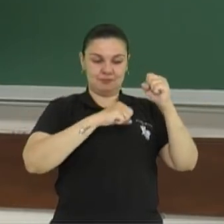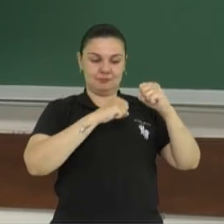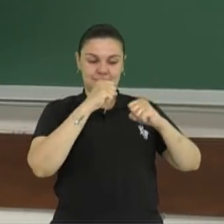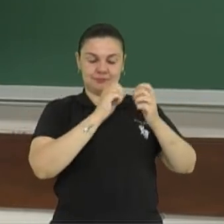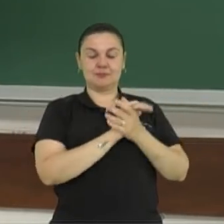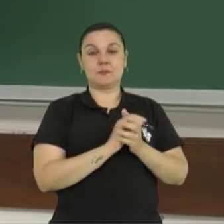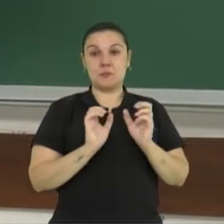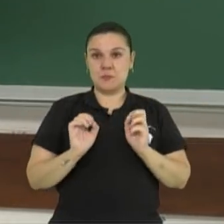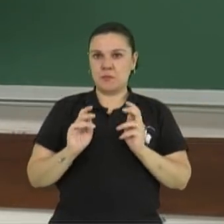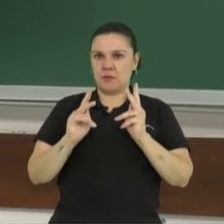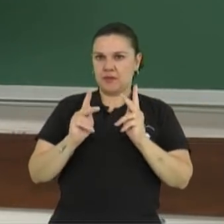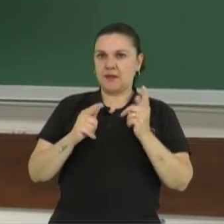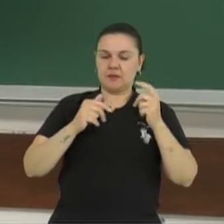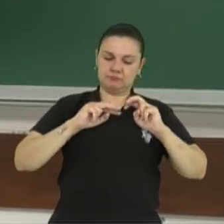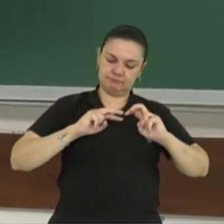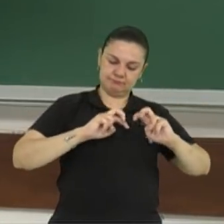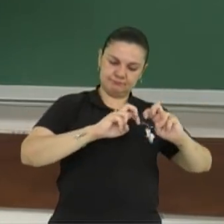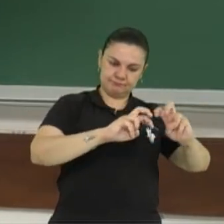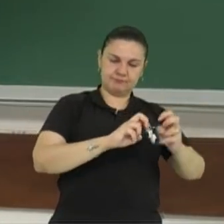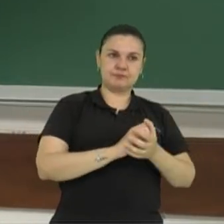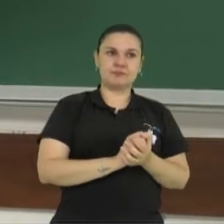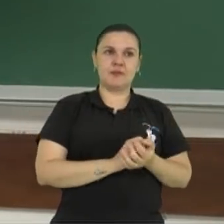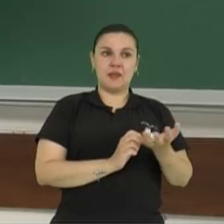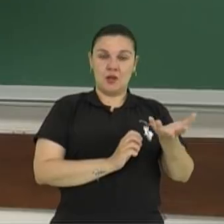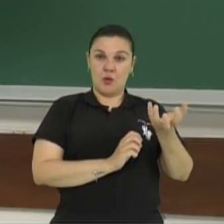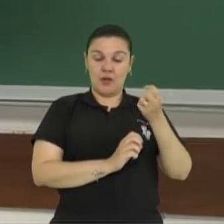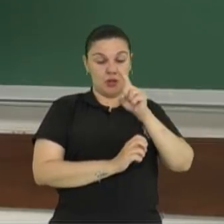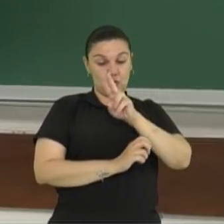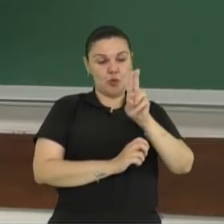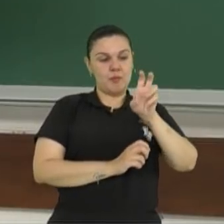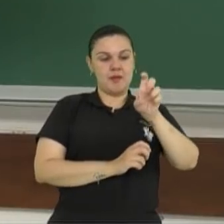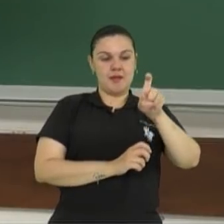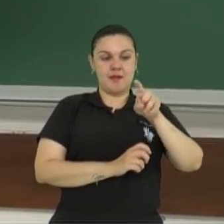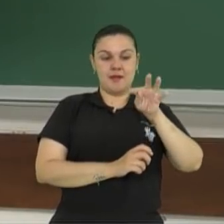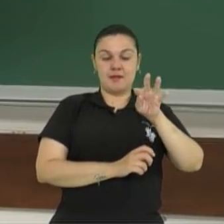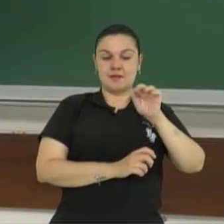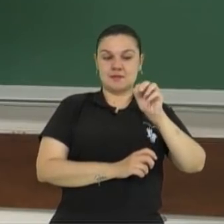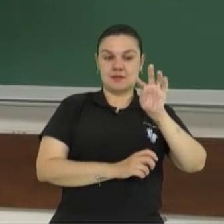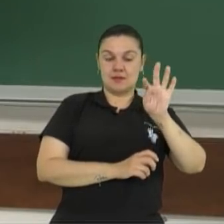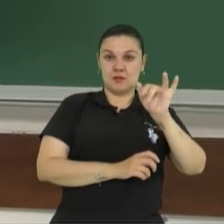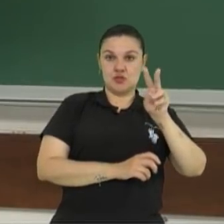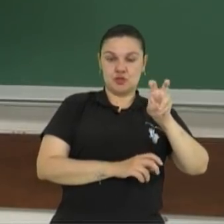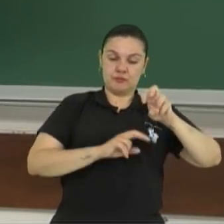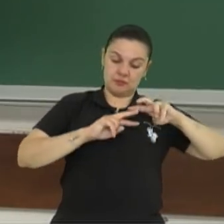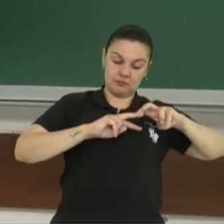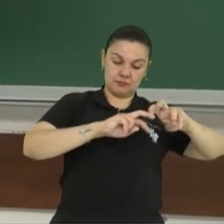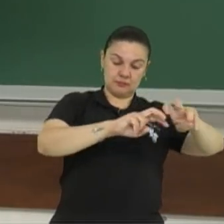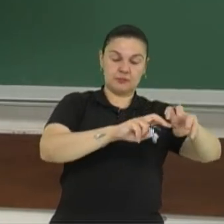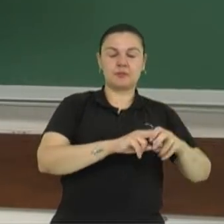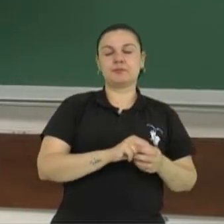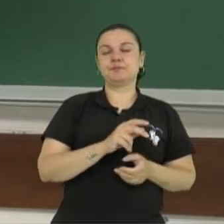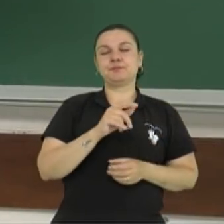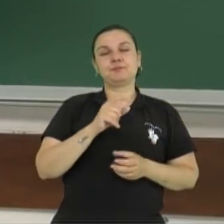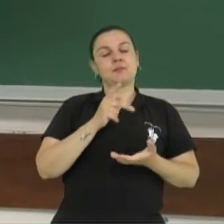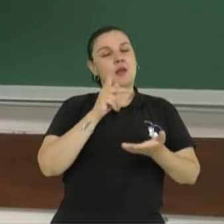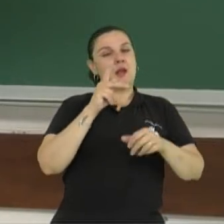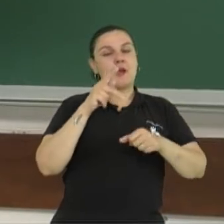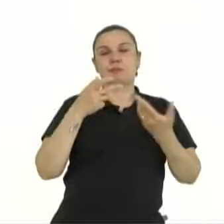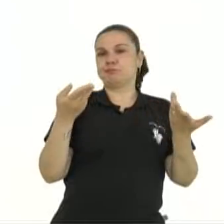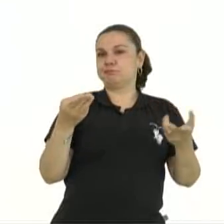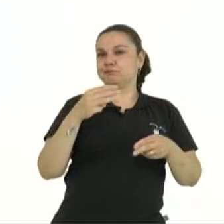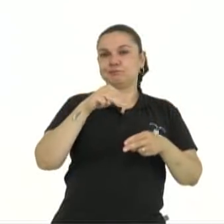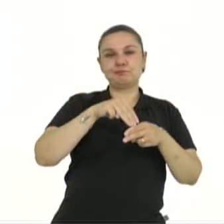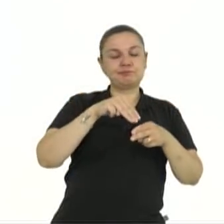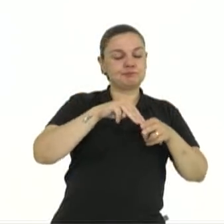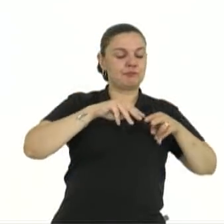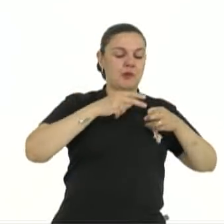natureza. Tá? A atividade extrativa é de extrair recursos da natureza. Extração de minérios, por